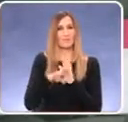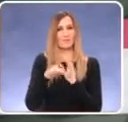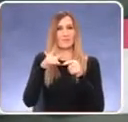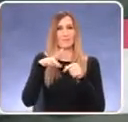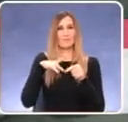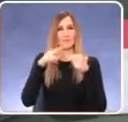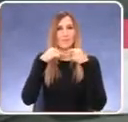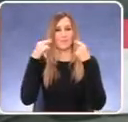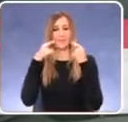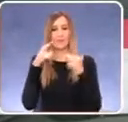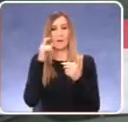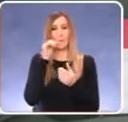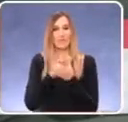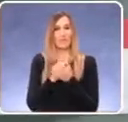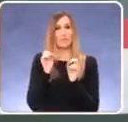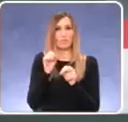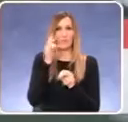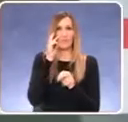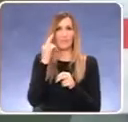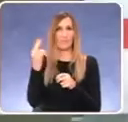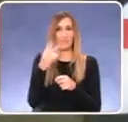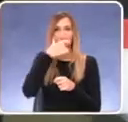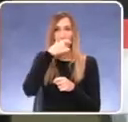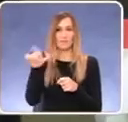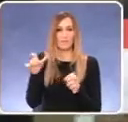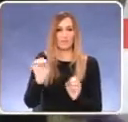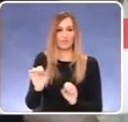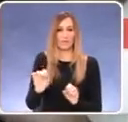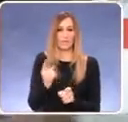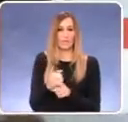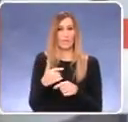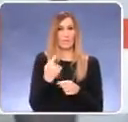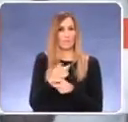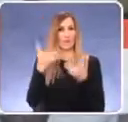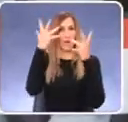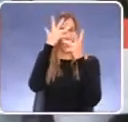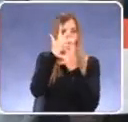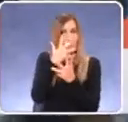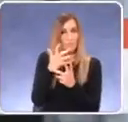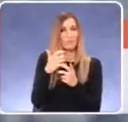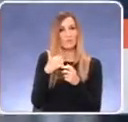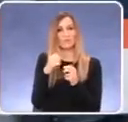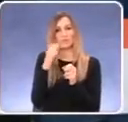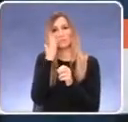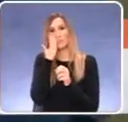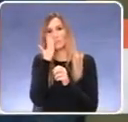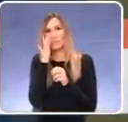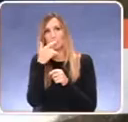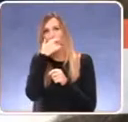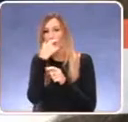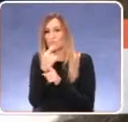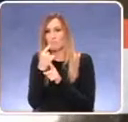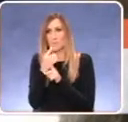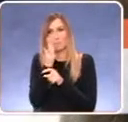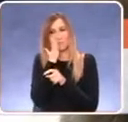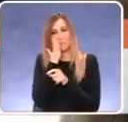me viu sem os dentes. Nunca me viu sem os dentes, porque mesmo de noite nunca durmo-se com a prótese.